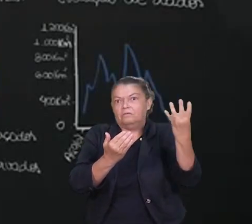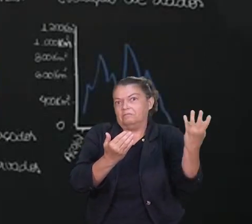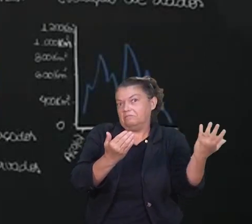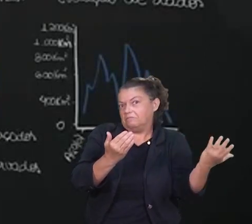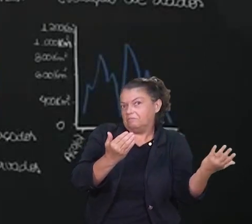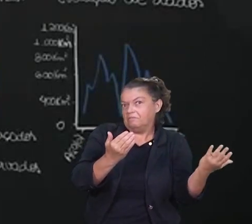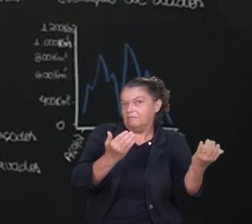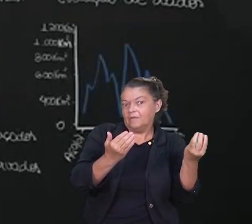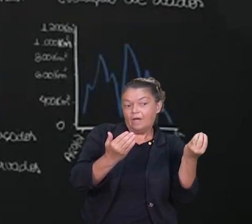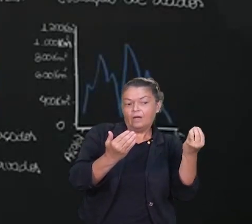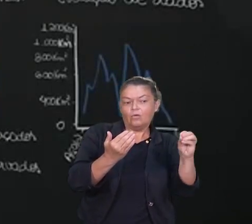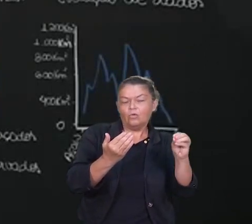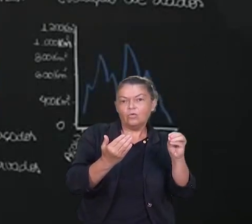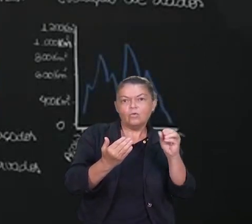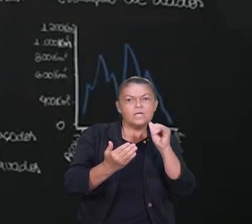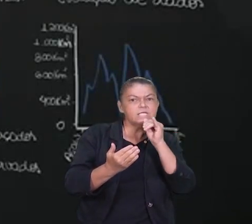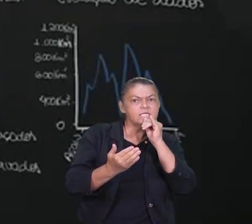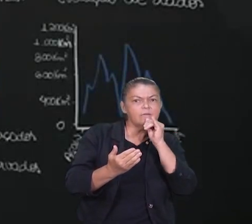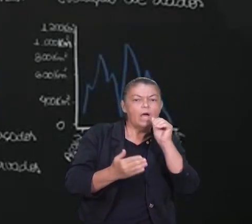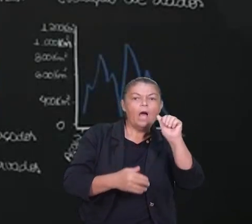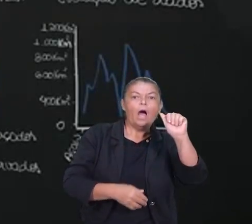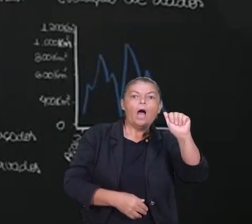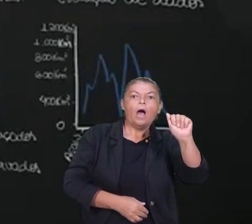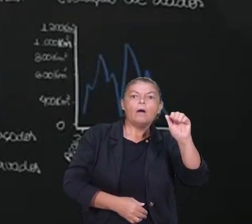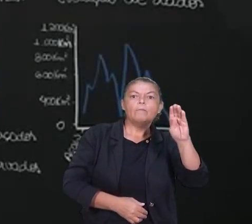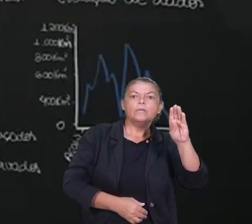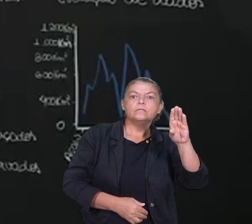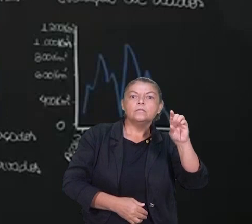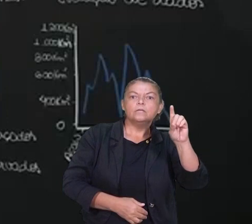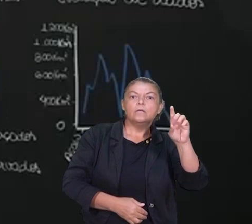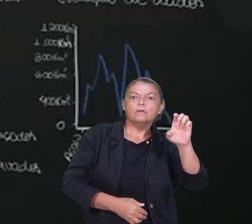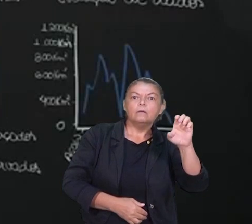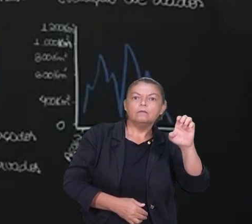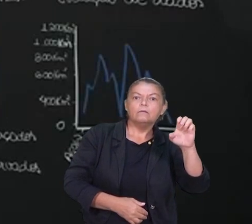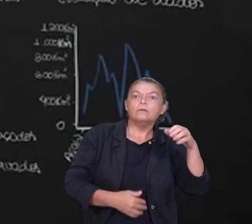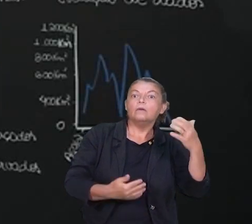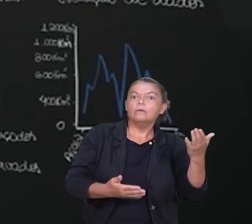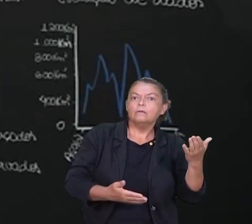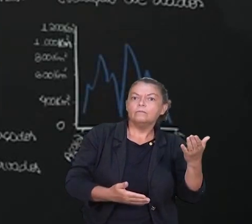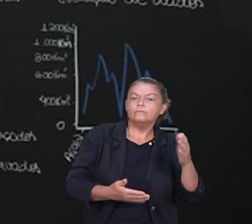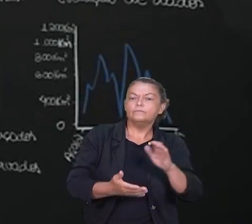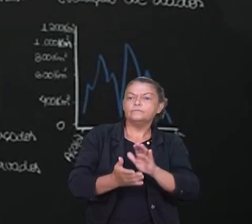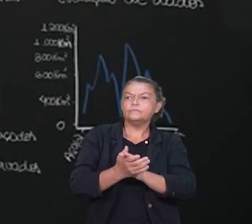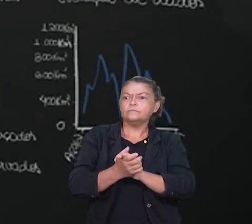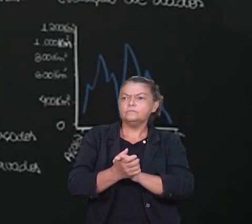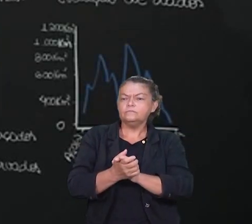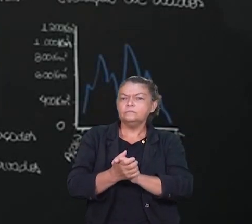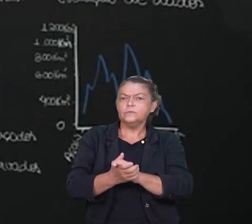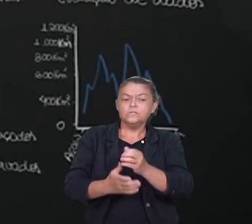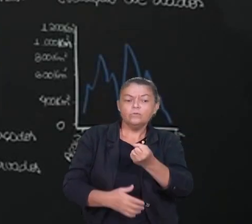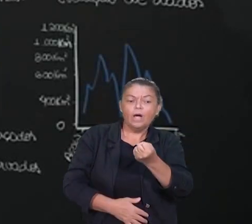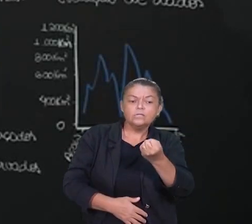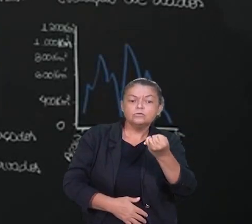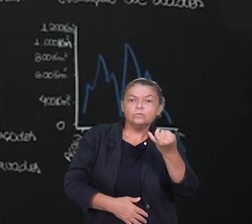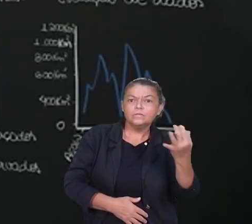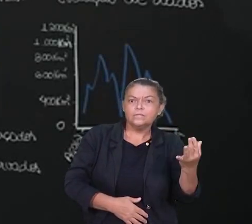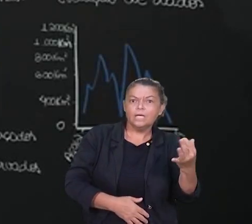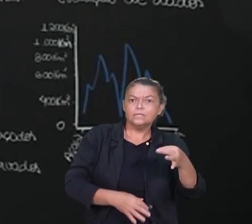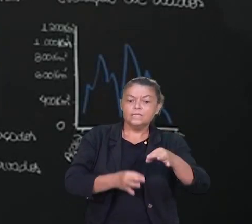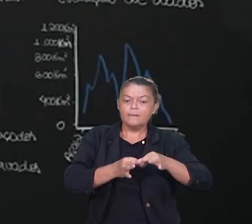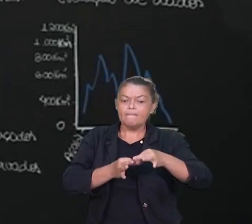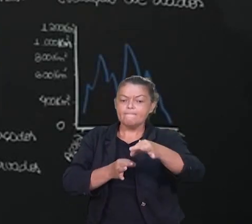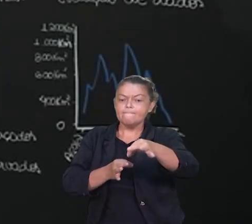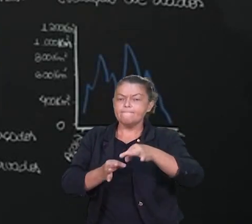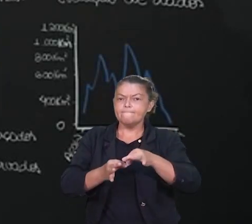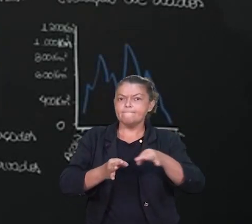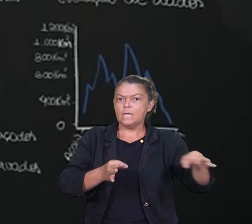eu coloquei aqui exemplos, ó, A, B, C, D e E, fenômenos diferentes aqui, e aqui nós temos a quantidade em metros. Se